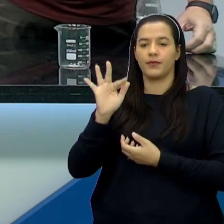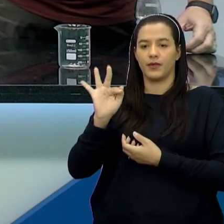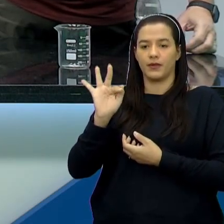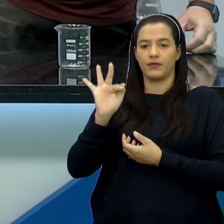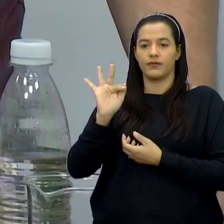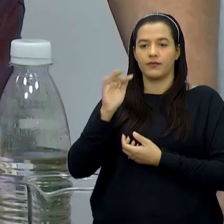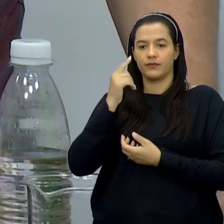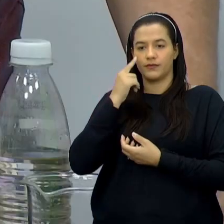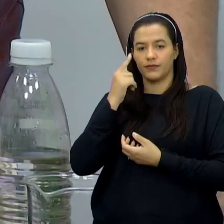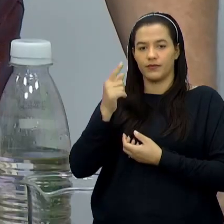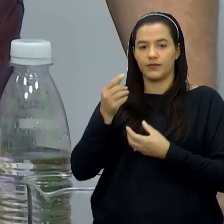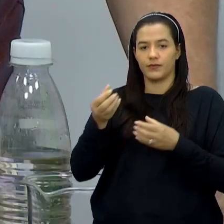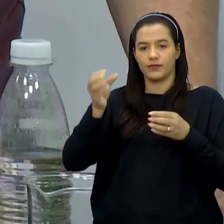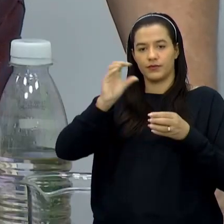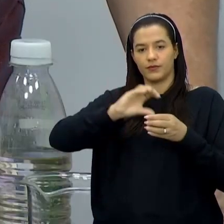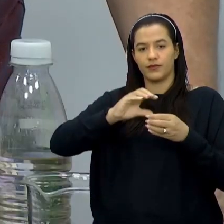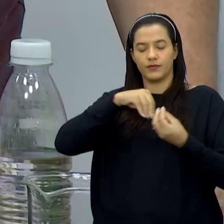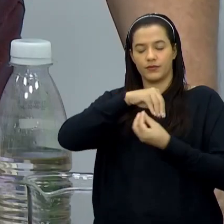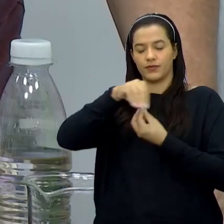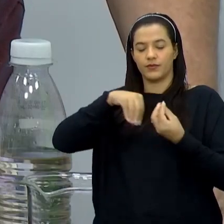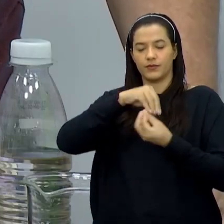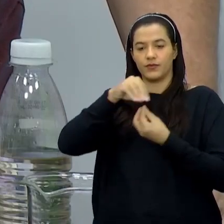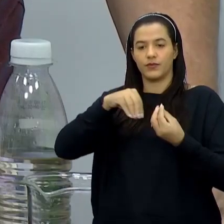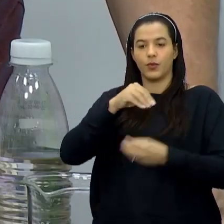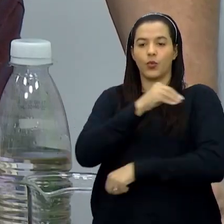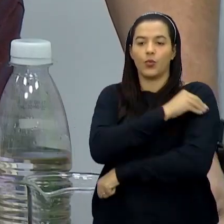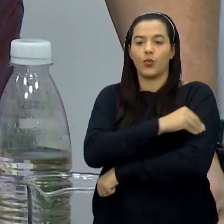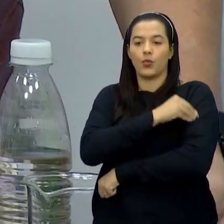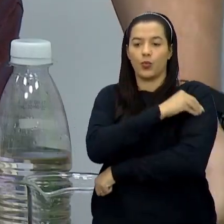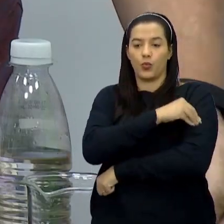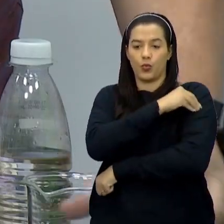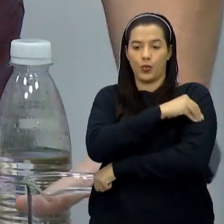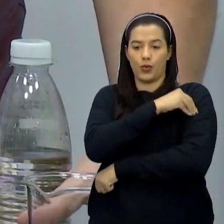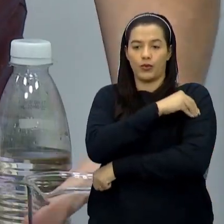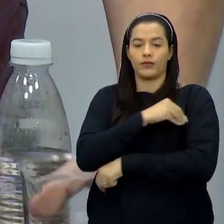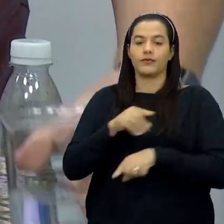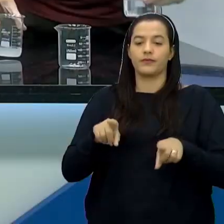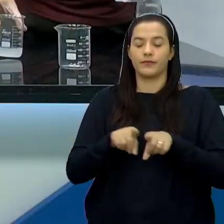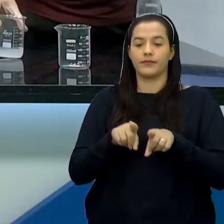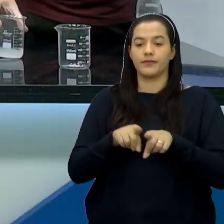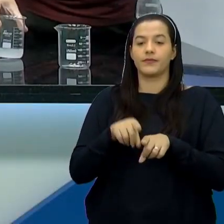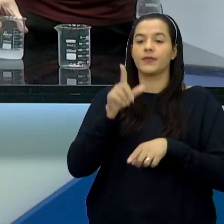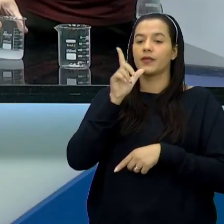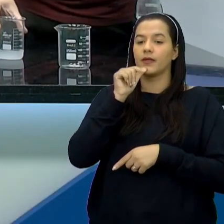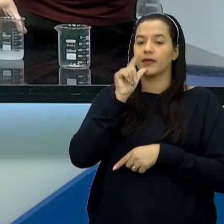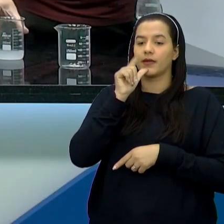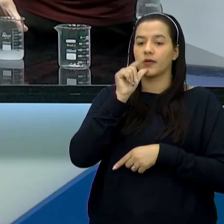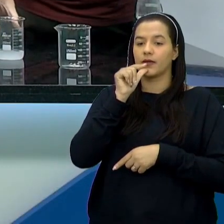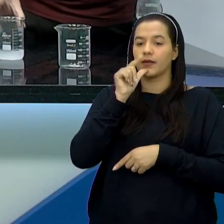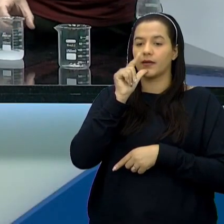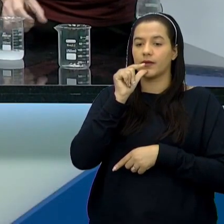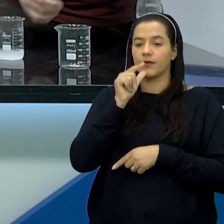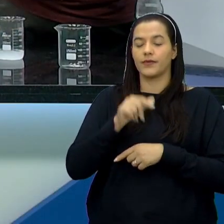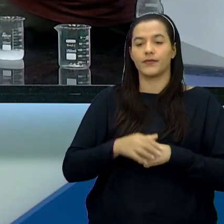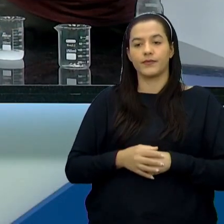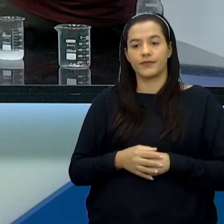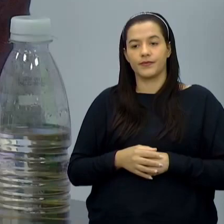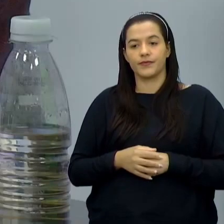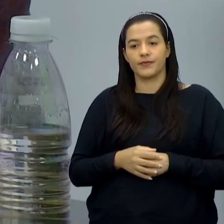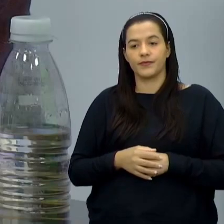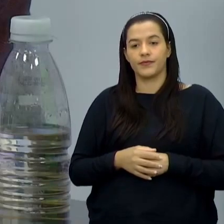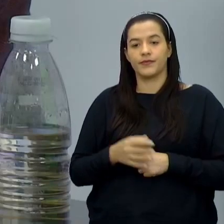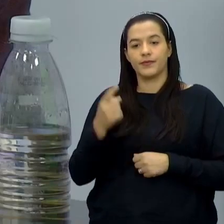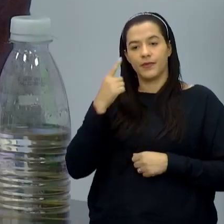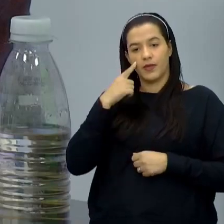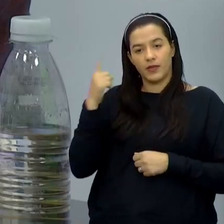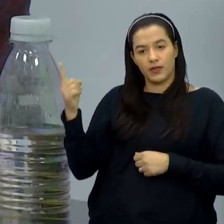um pouquinho de álcool e água. E nesse outro recipiente tem uma